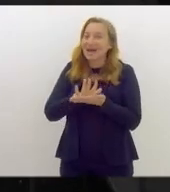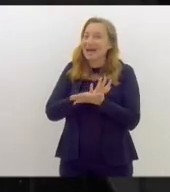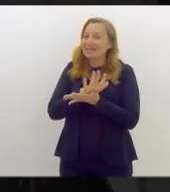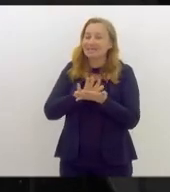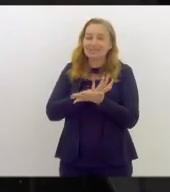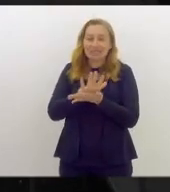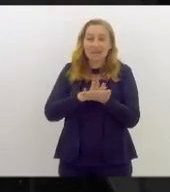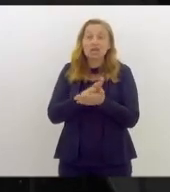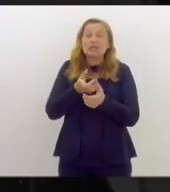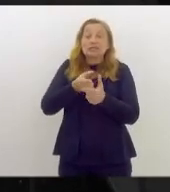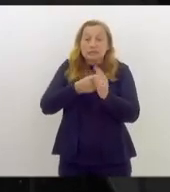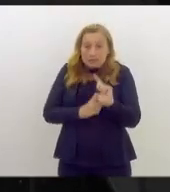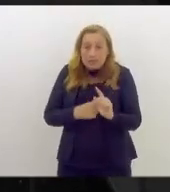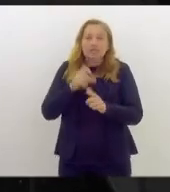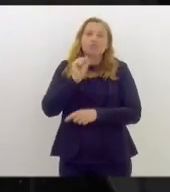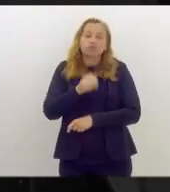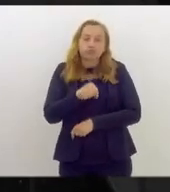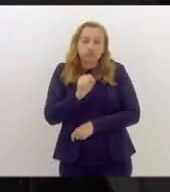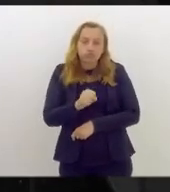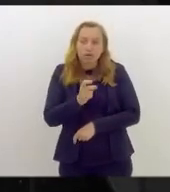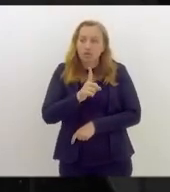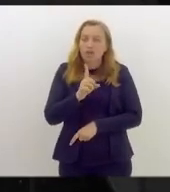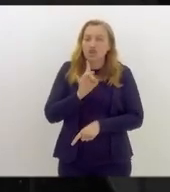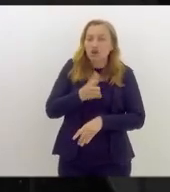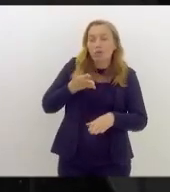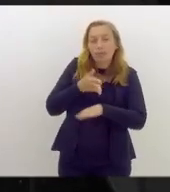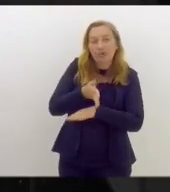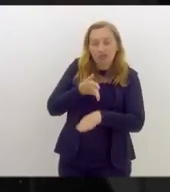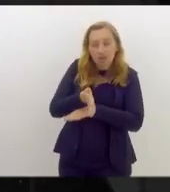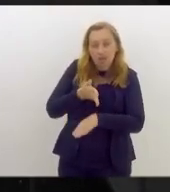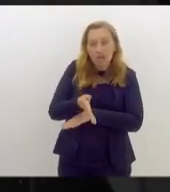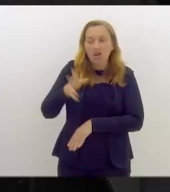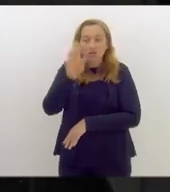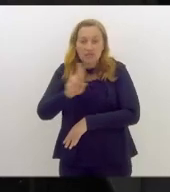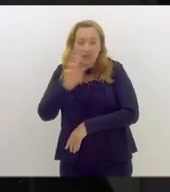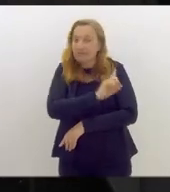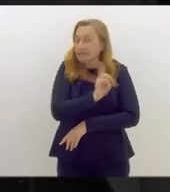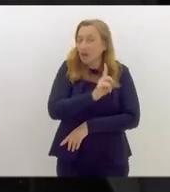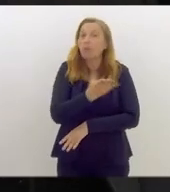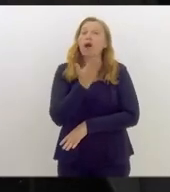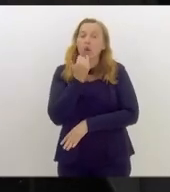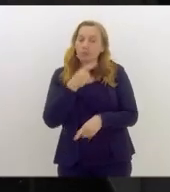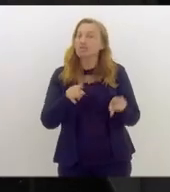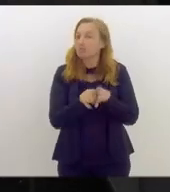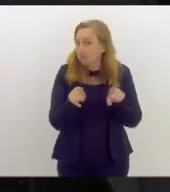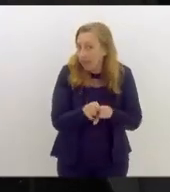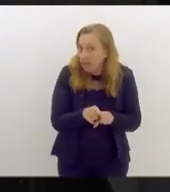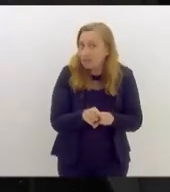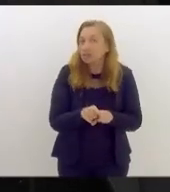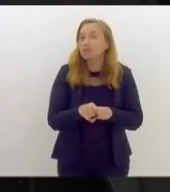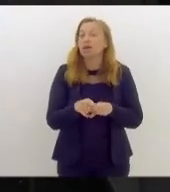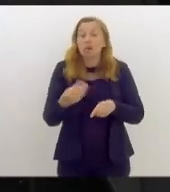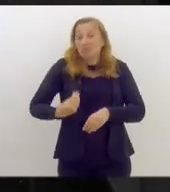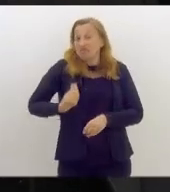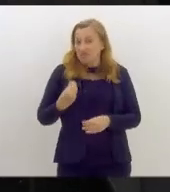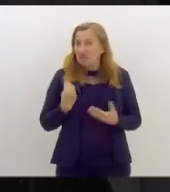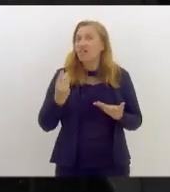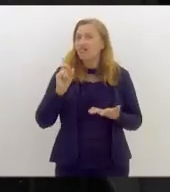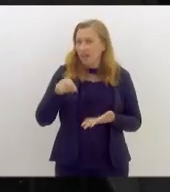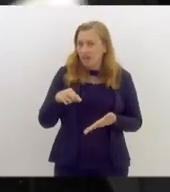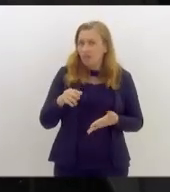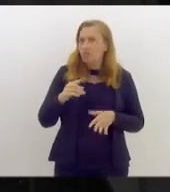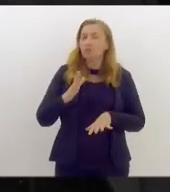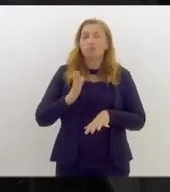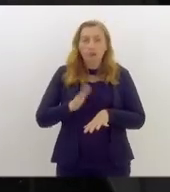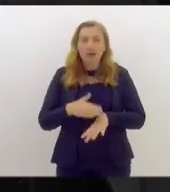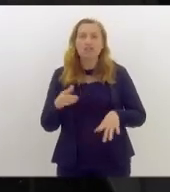os alunos que dependem disso não é apenas para frequentar a universidade não dependem disso para se alimentar depende disso para viver quanto